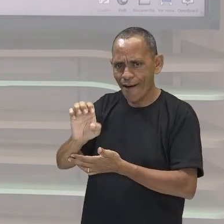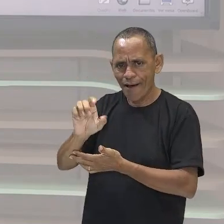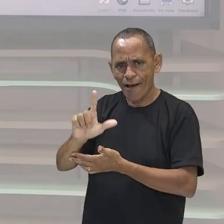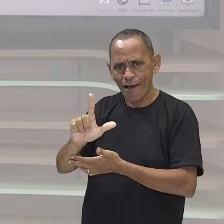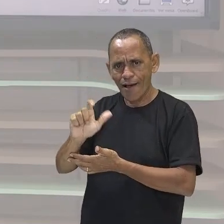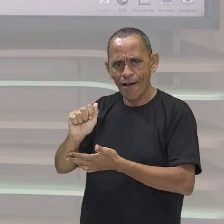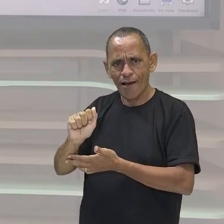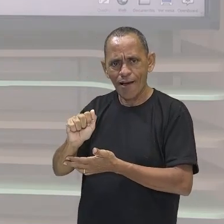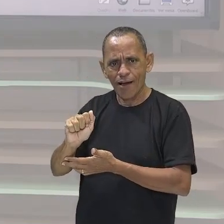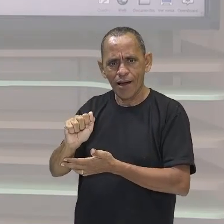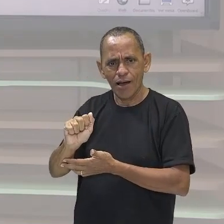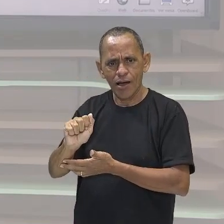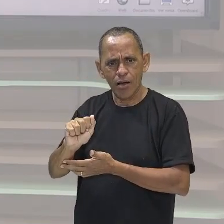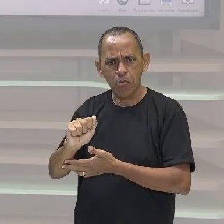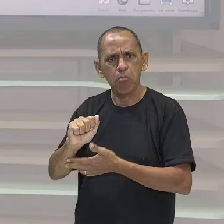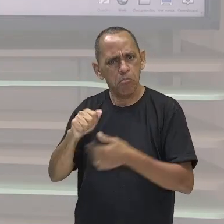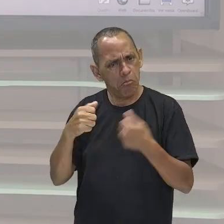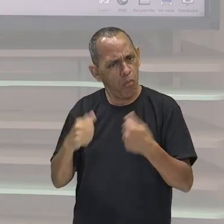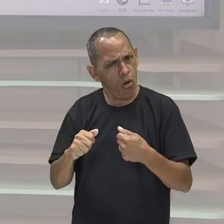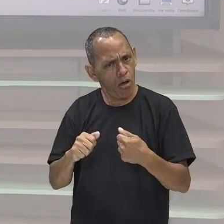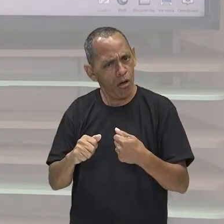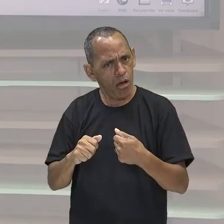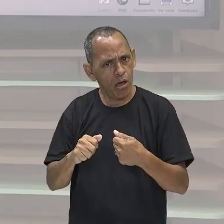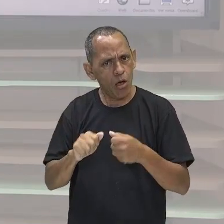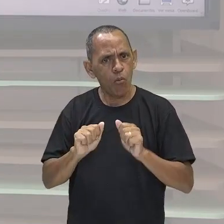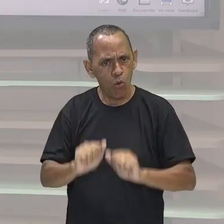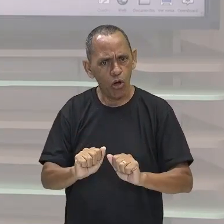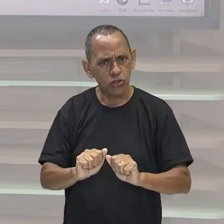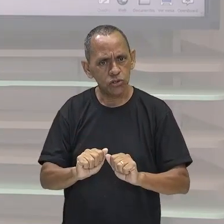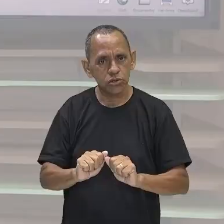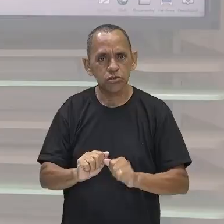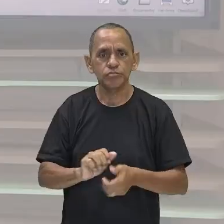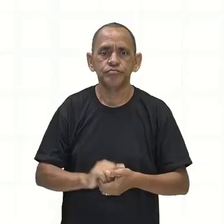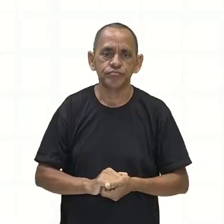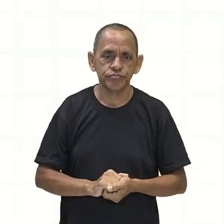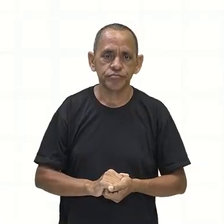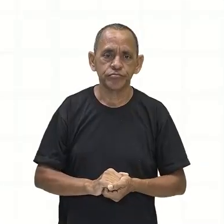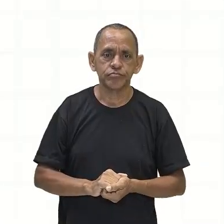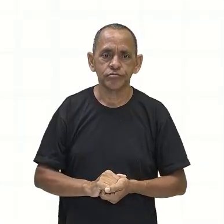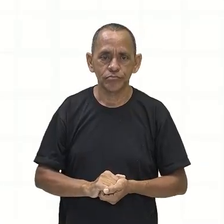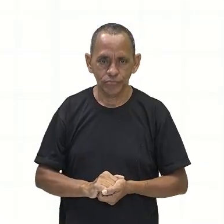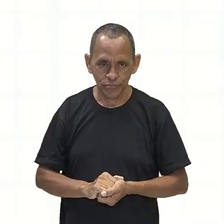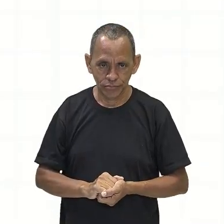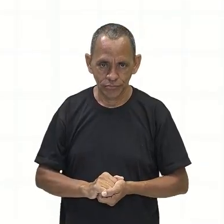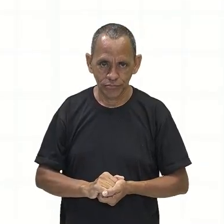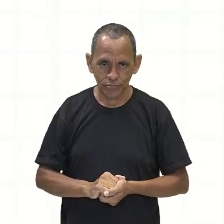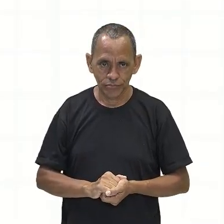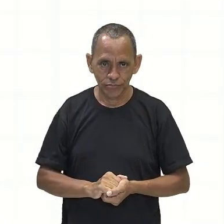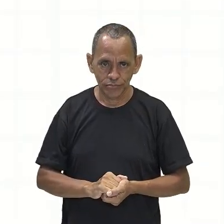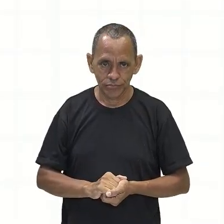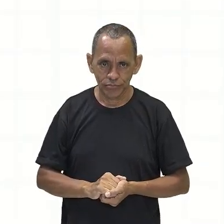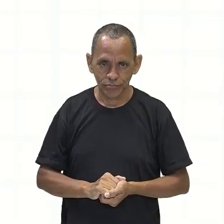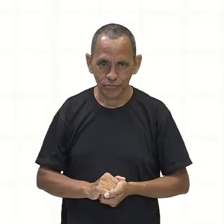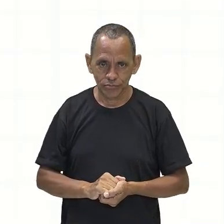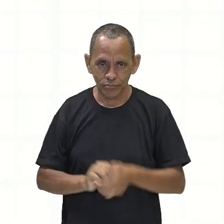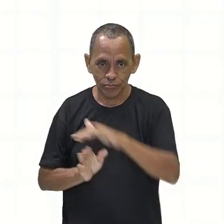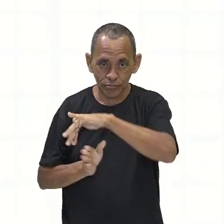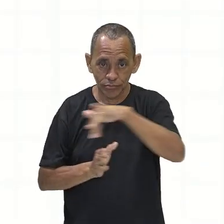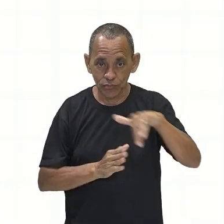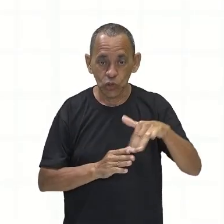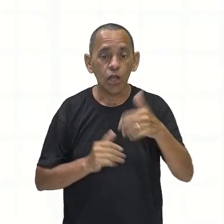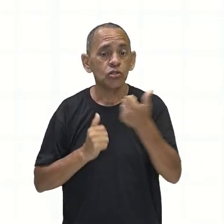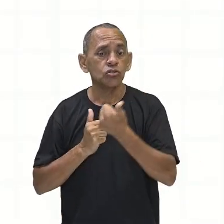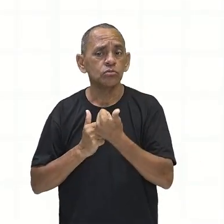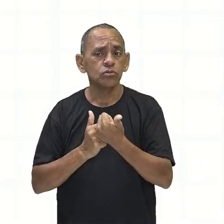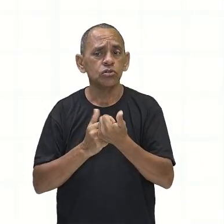na escrita culta. Observe aí como ficaria na escrita culta, linguagem culta, olha só. Então, substituímos,